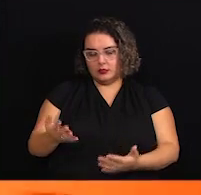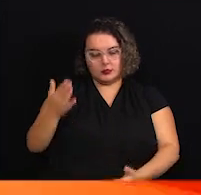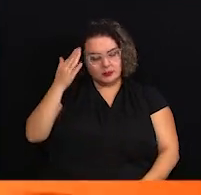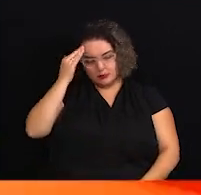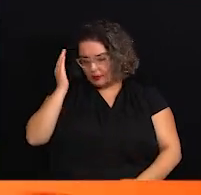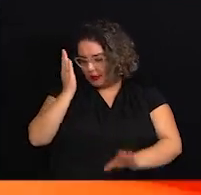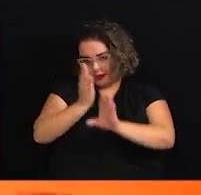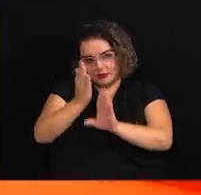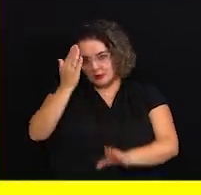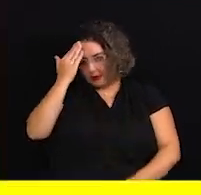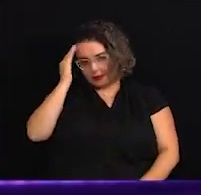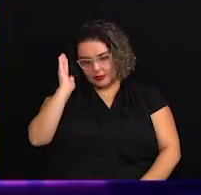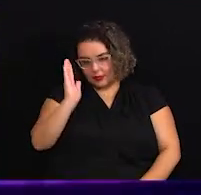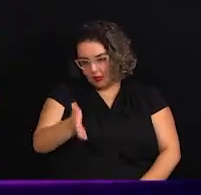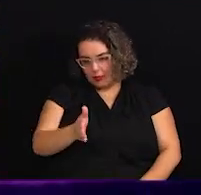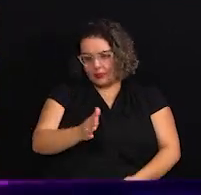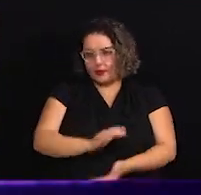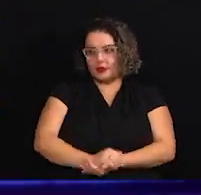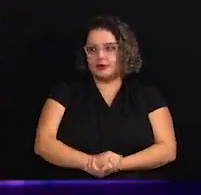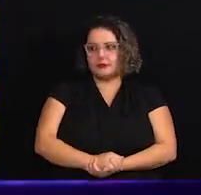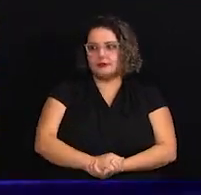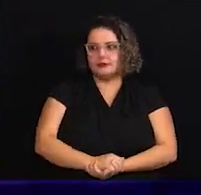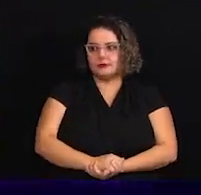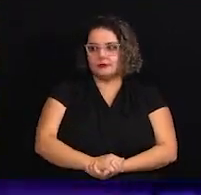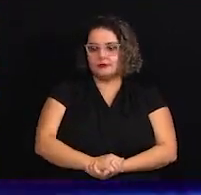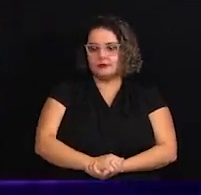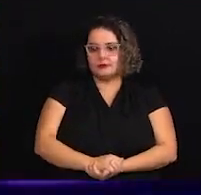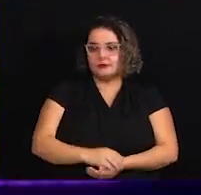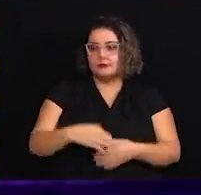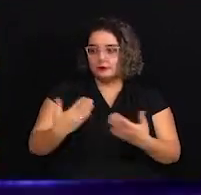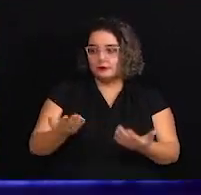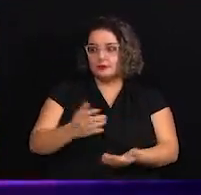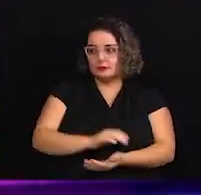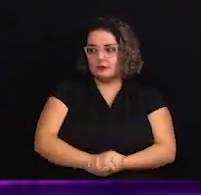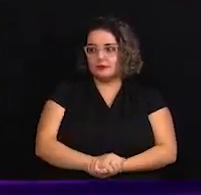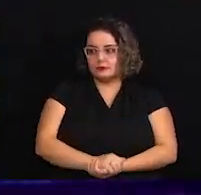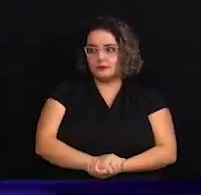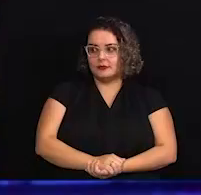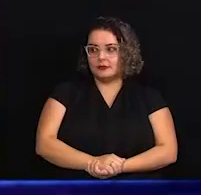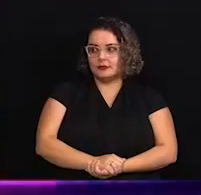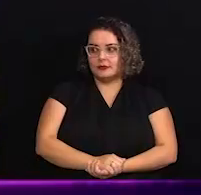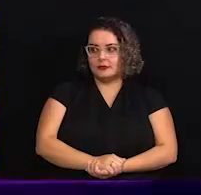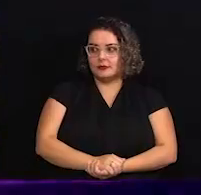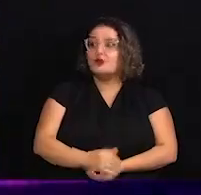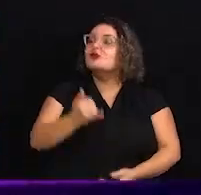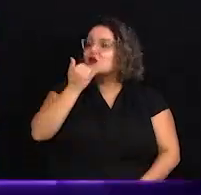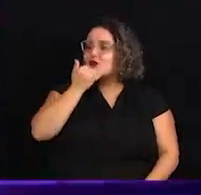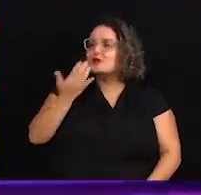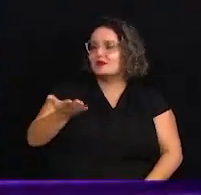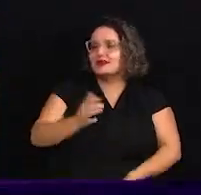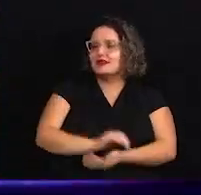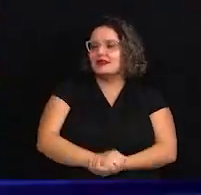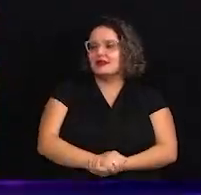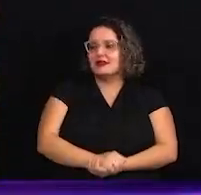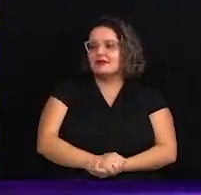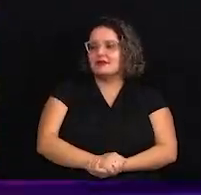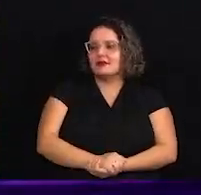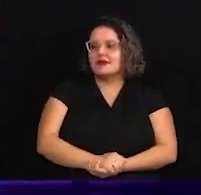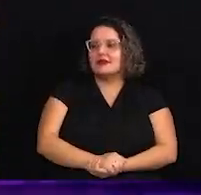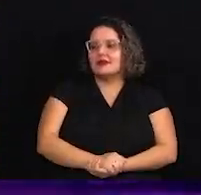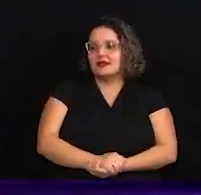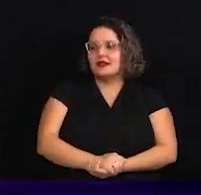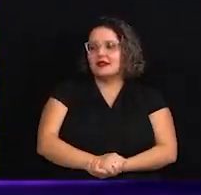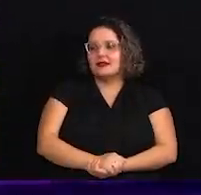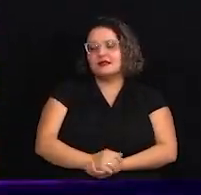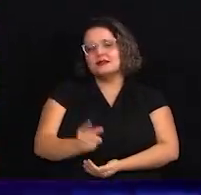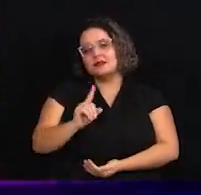hora, eu acho. Eu acredito que sim. E para você, Oi, desculpa, mas contemporâneo com esse não